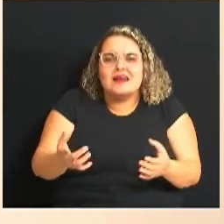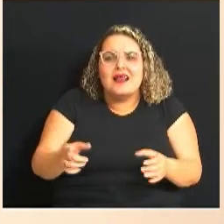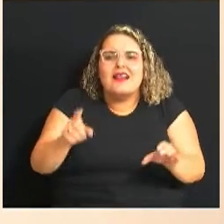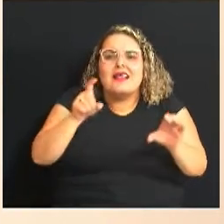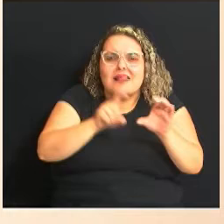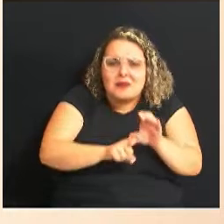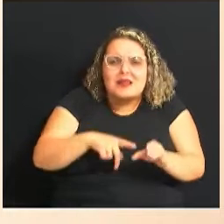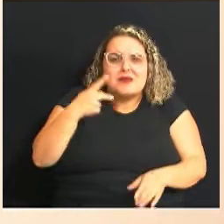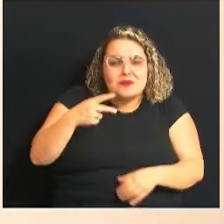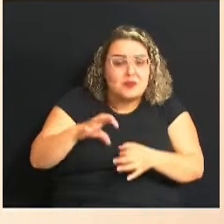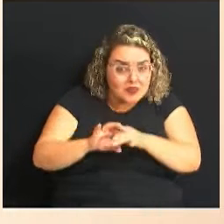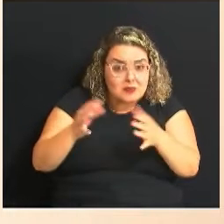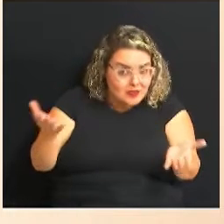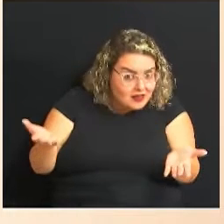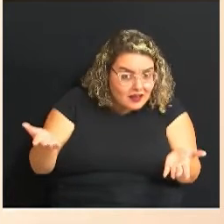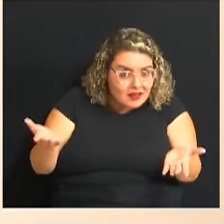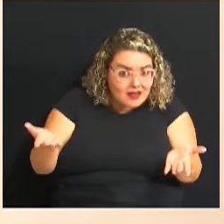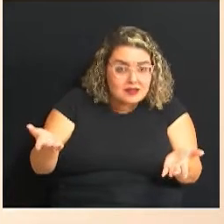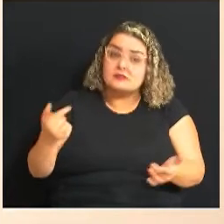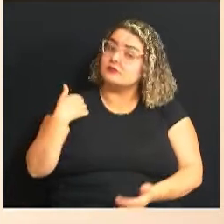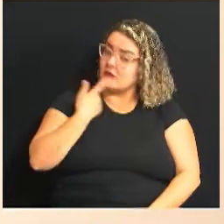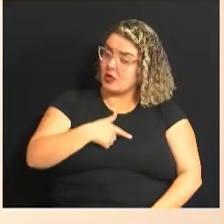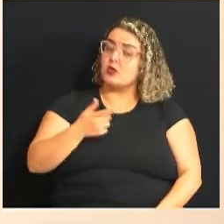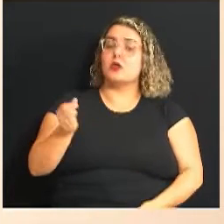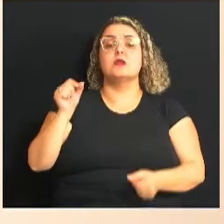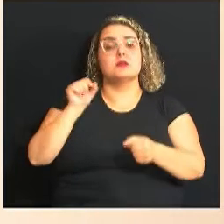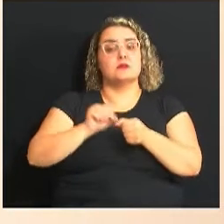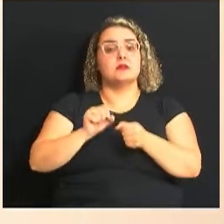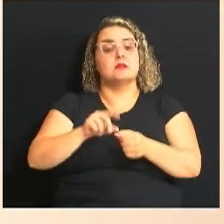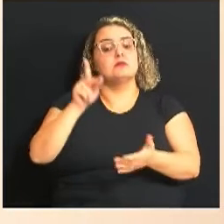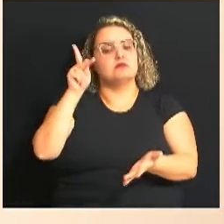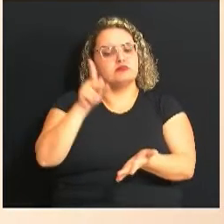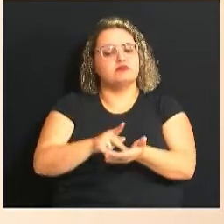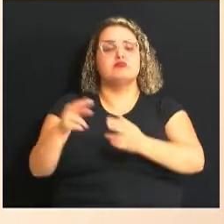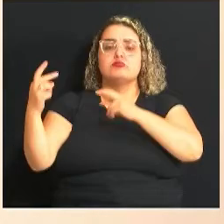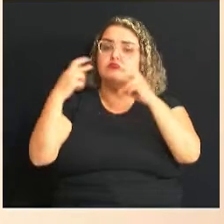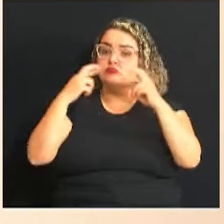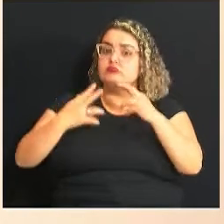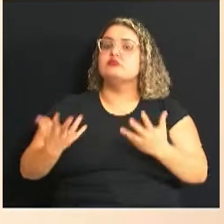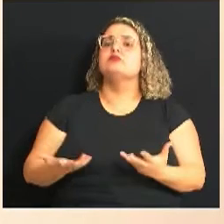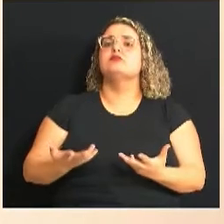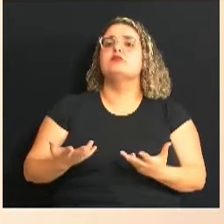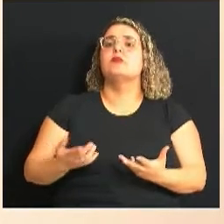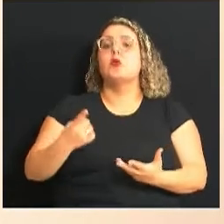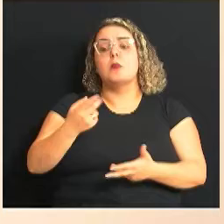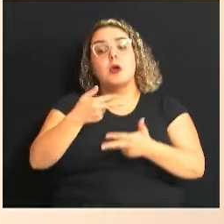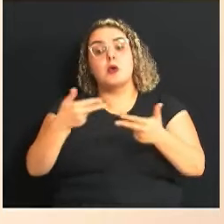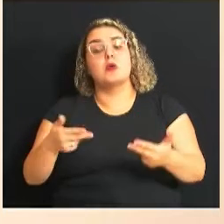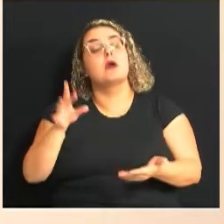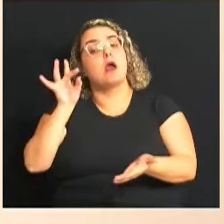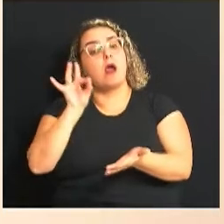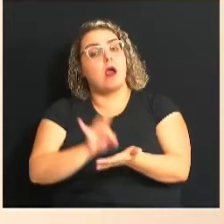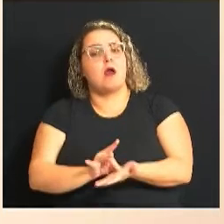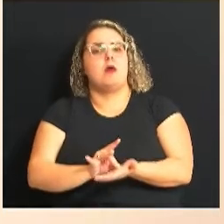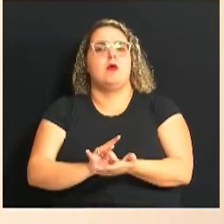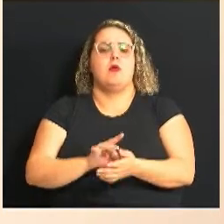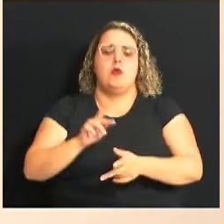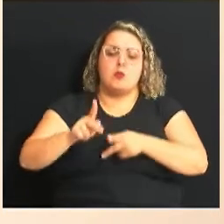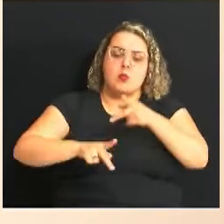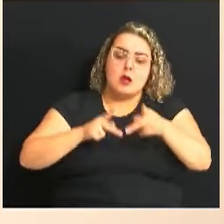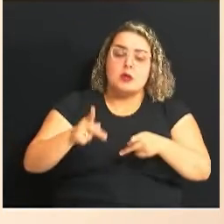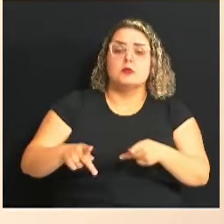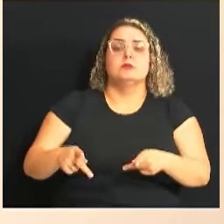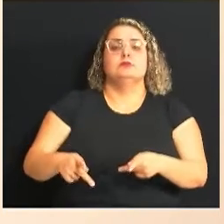isso aí? Então, a gente tem que realmente fiscalizar uma coisa que realmente o povo, os munícipes